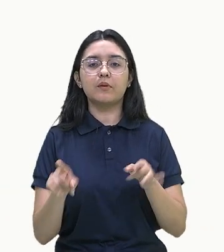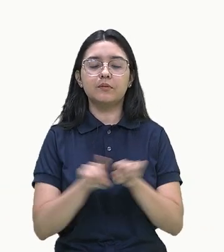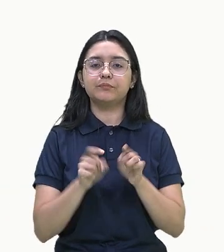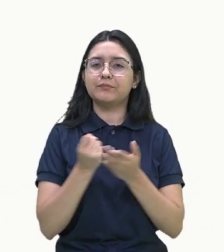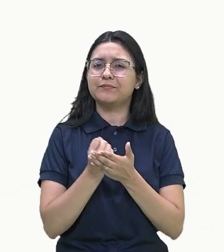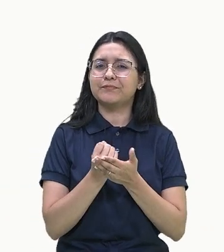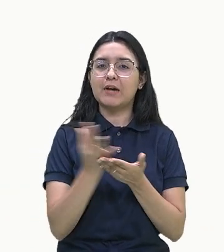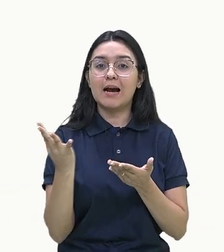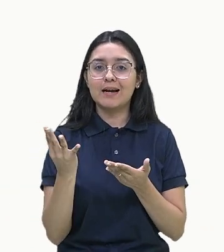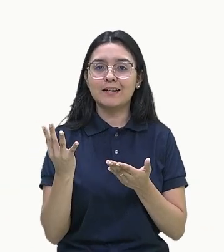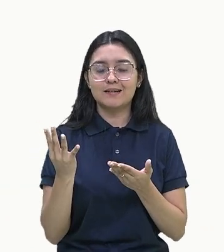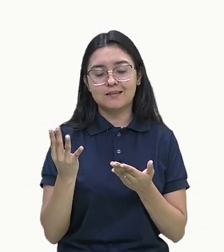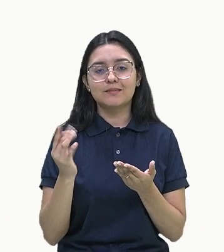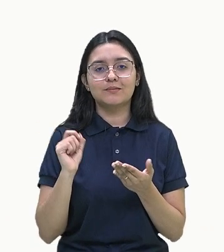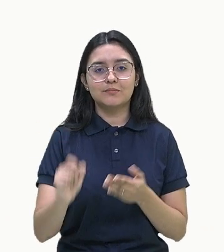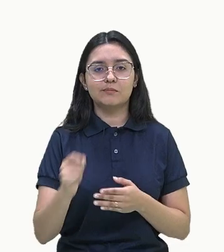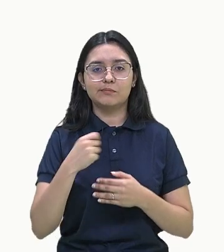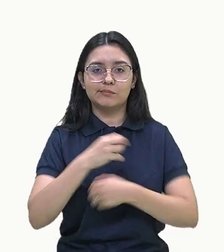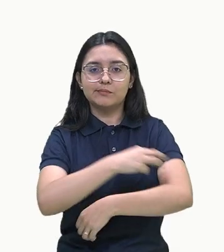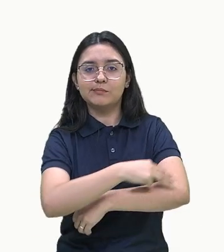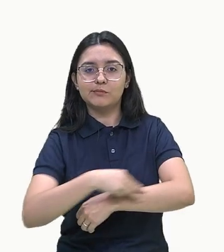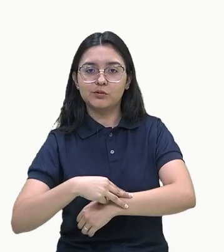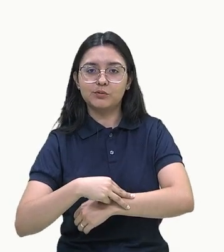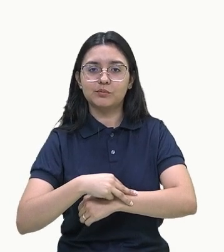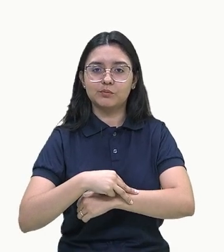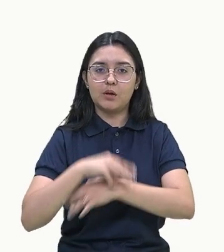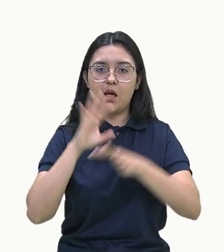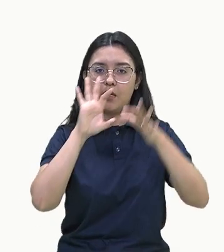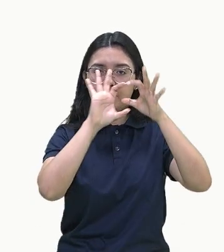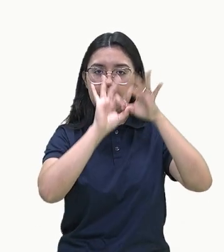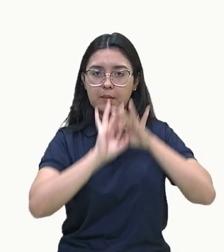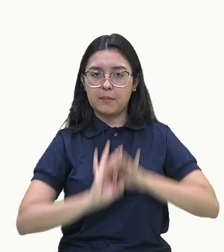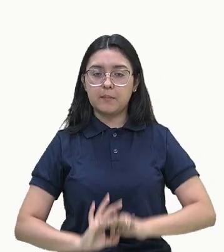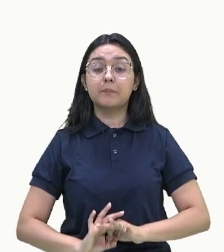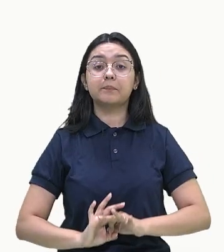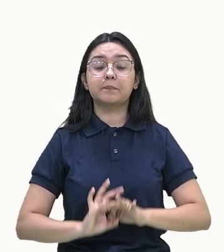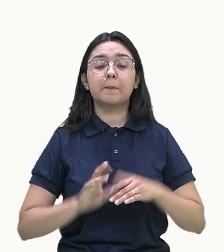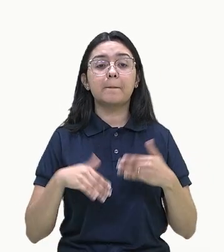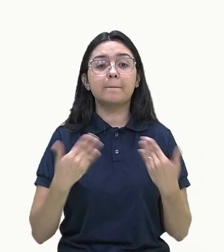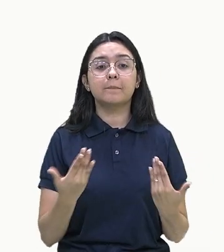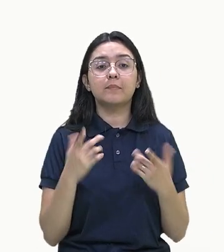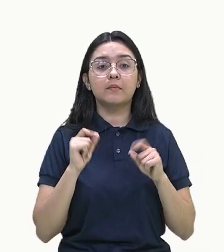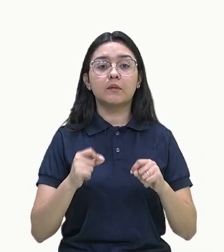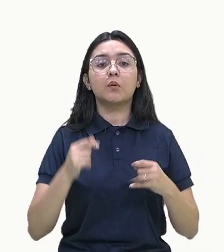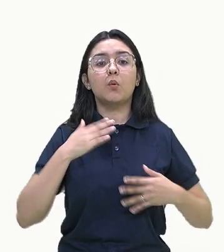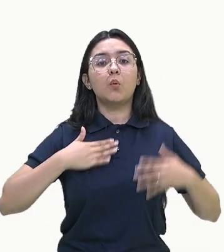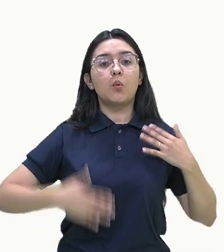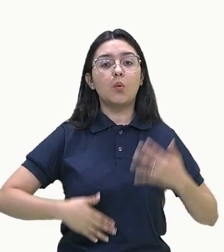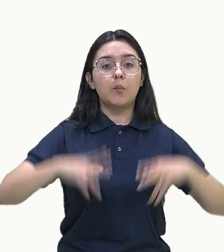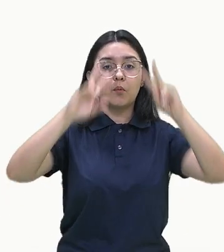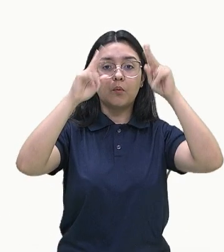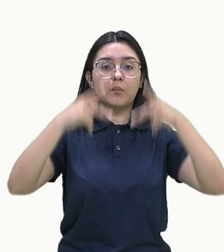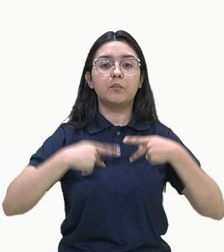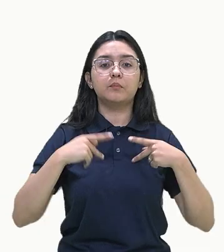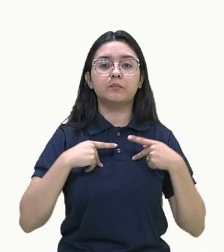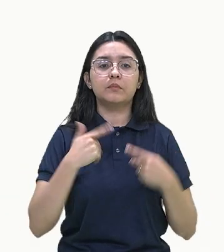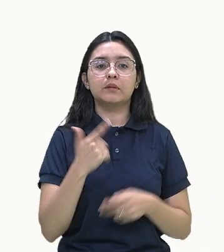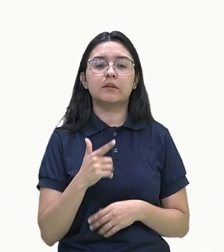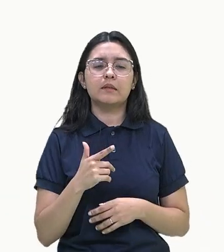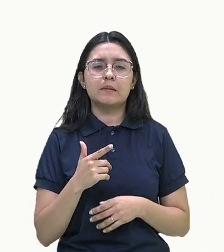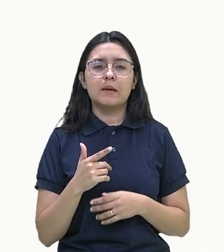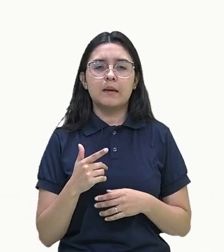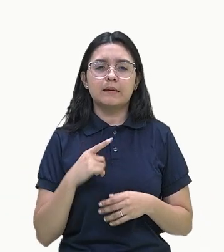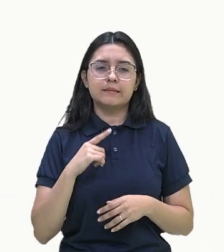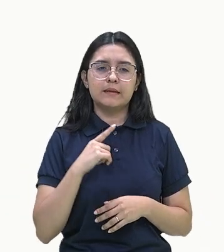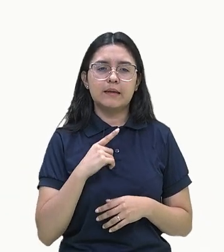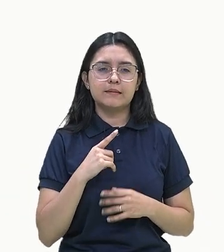vários músculos envolvidos, como eu estava comentando com vocês. Então, o corpo humano, ele possui cerca